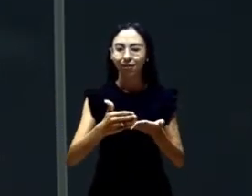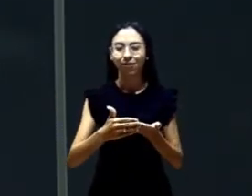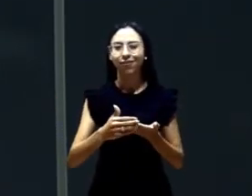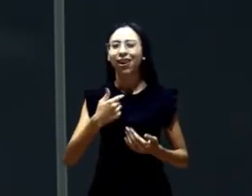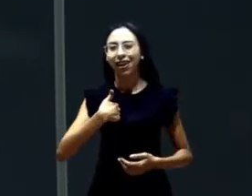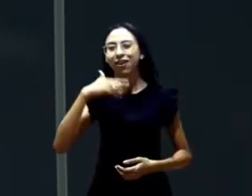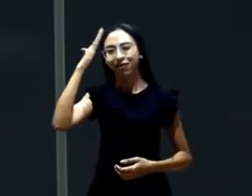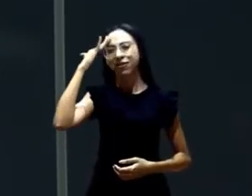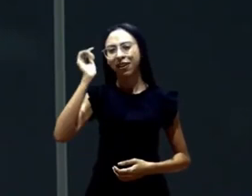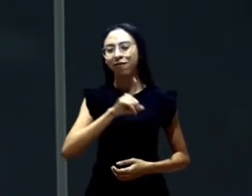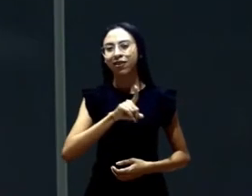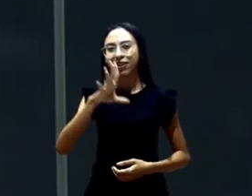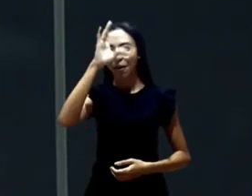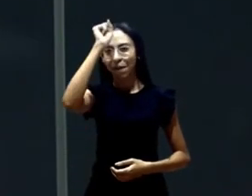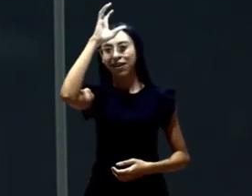coisa.